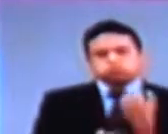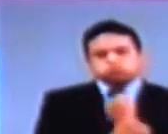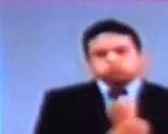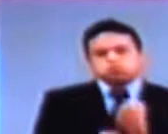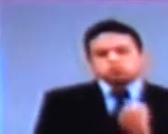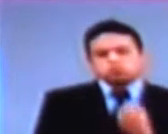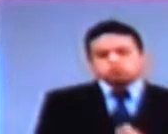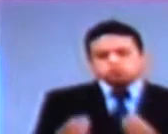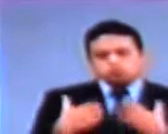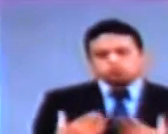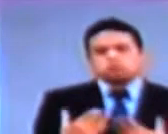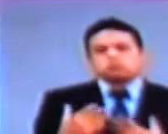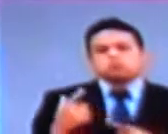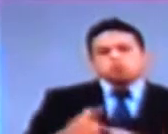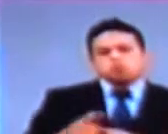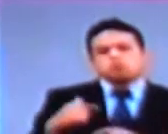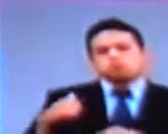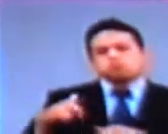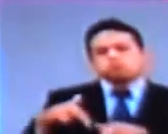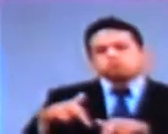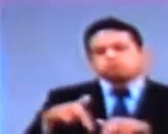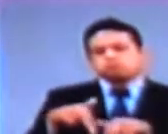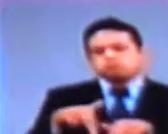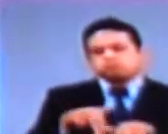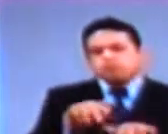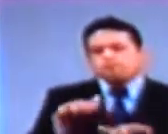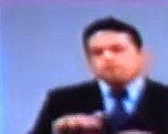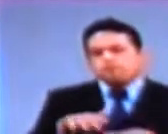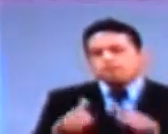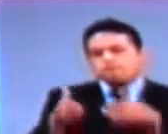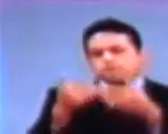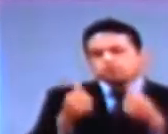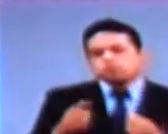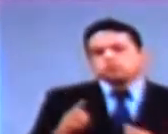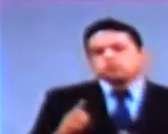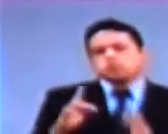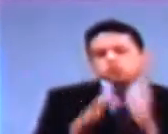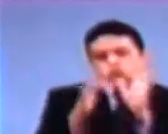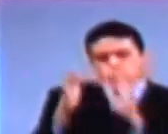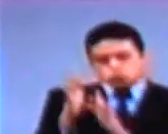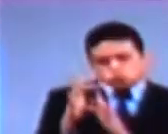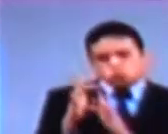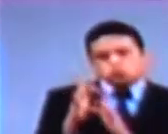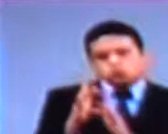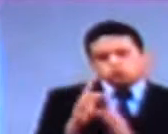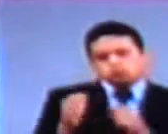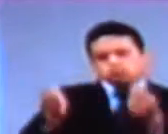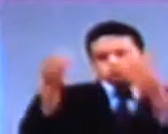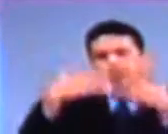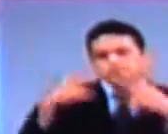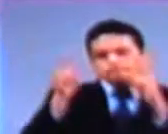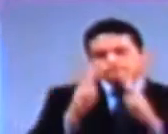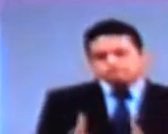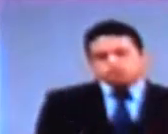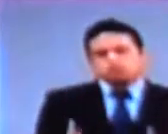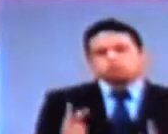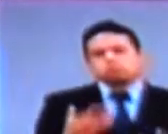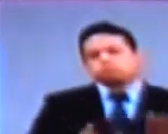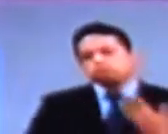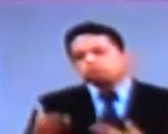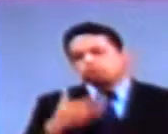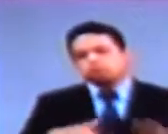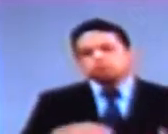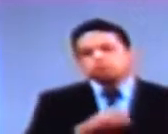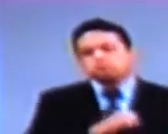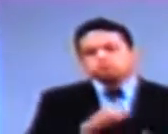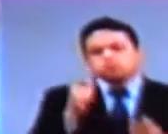nós vamos caminhando, né, e pedindo a intercessão, pedindo ao Senhor Jesus Cristo, né, muita paz, muita harmonia,